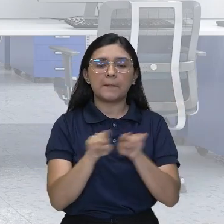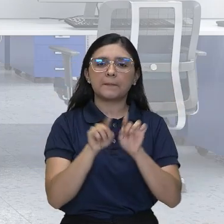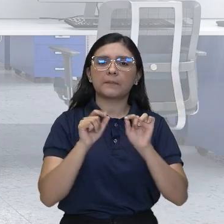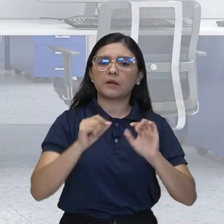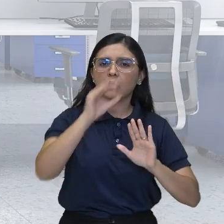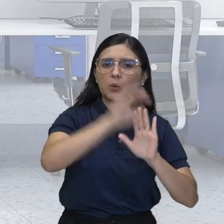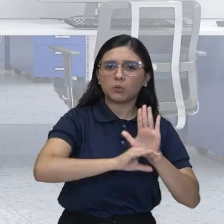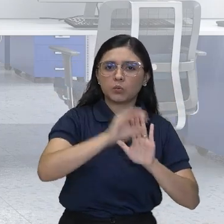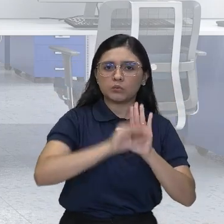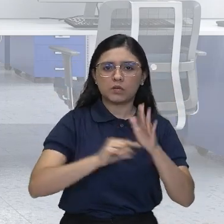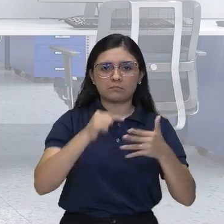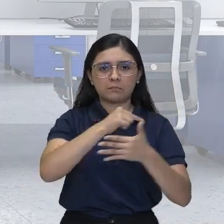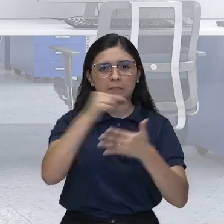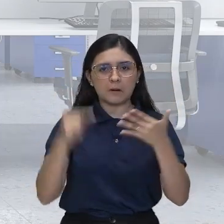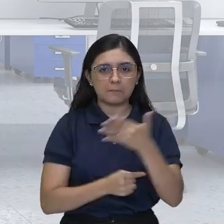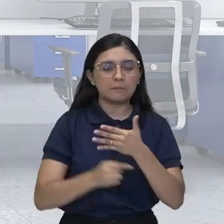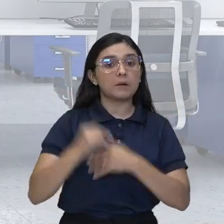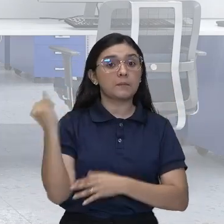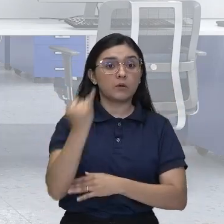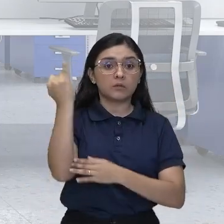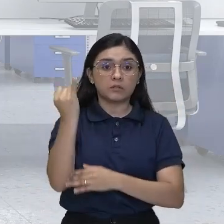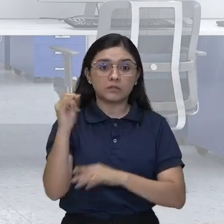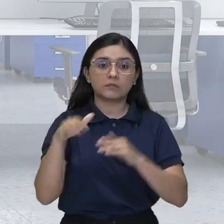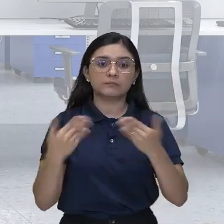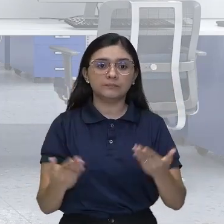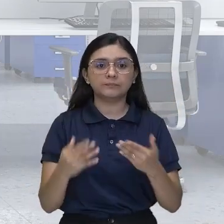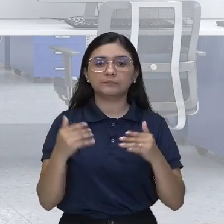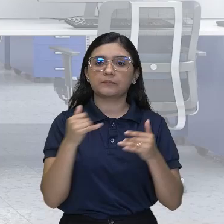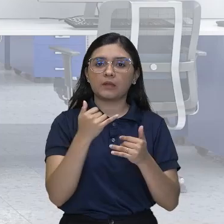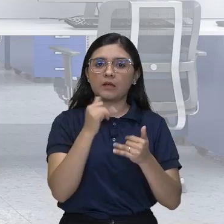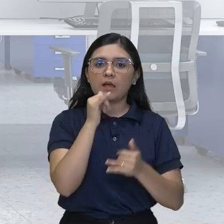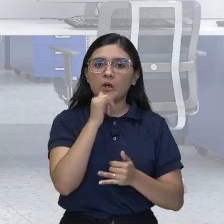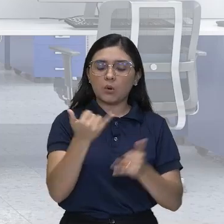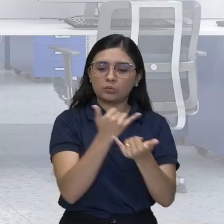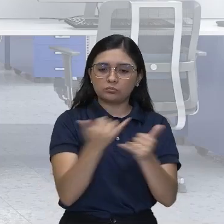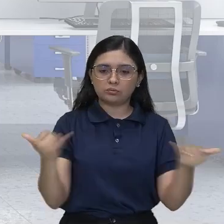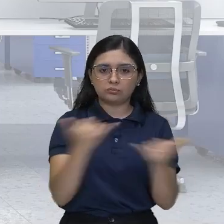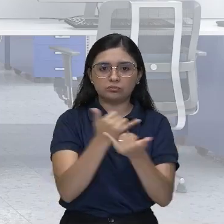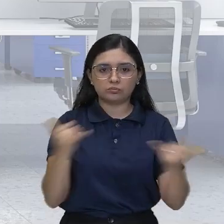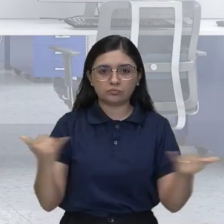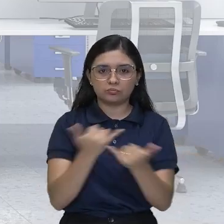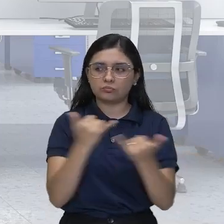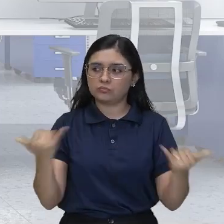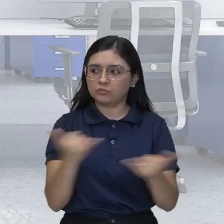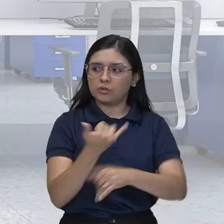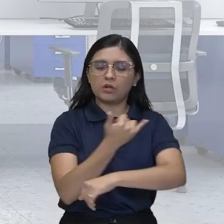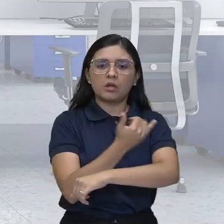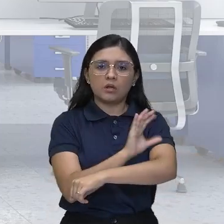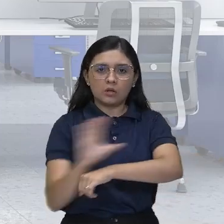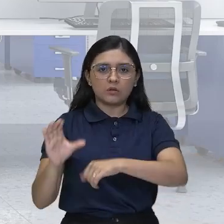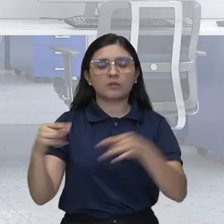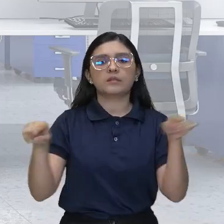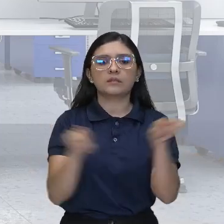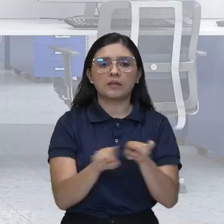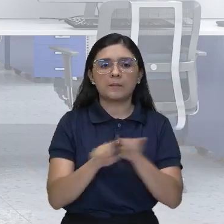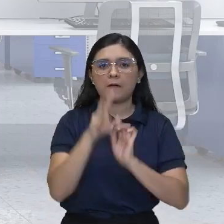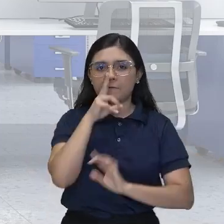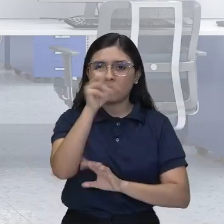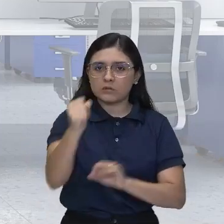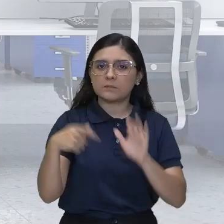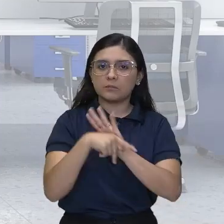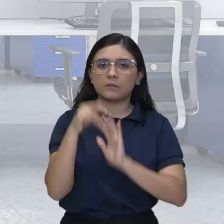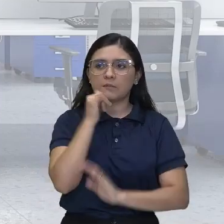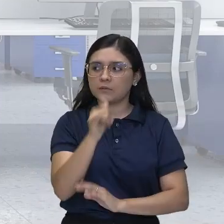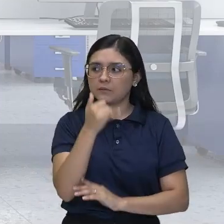conceitos essenciais, como a corrente elétrica, a resistência elétrica e a potência elétrica,